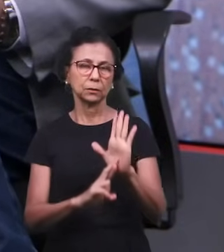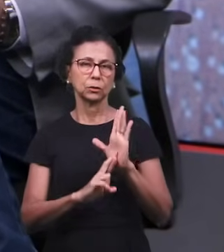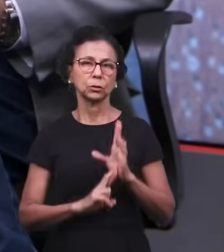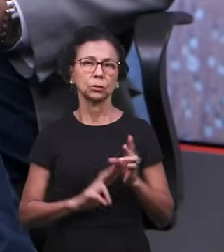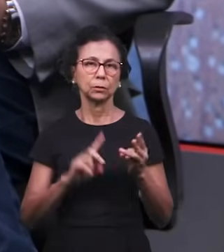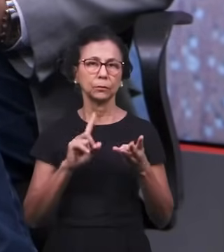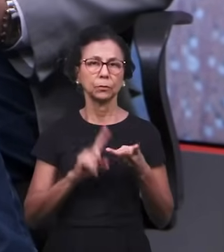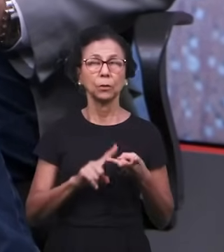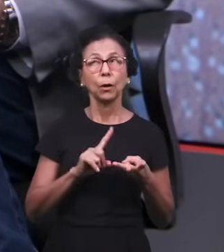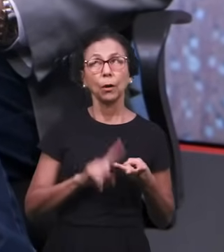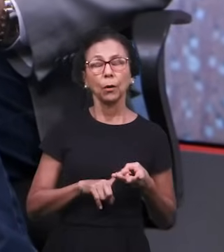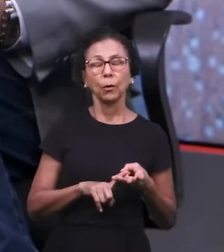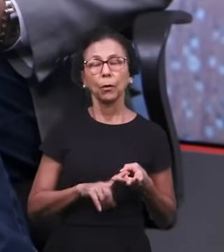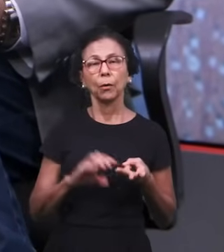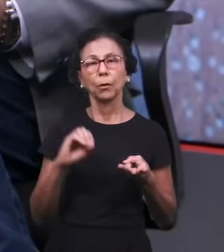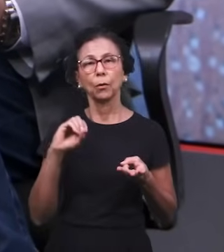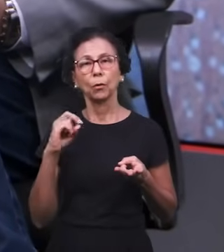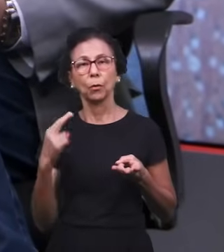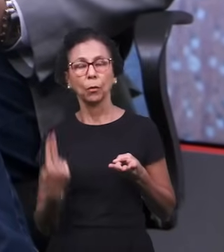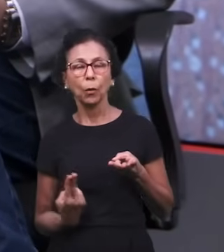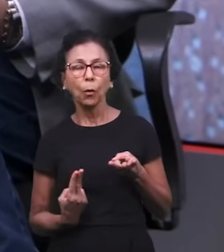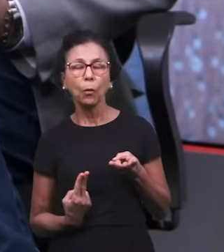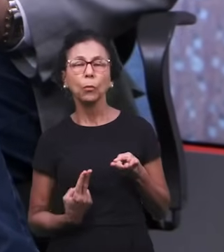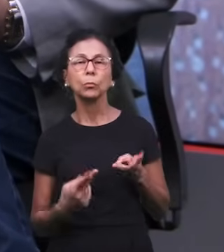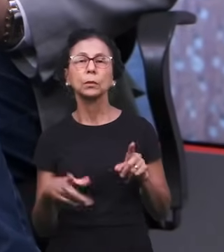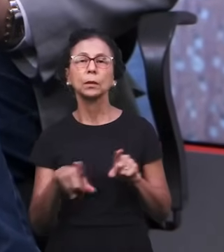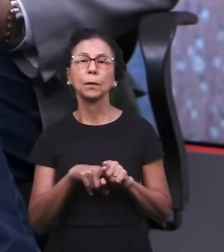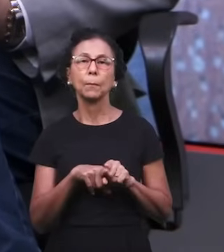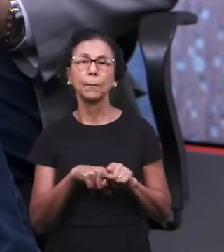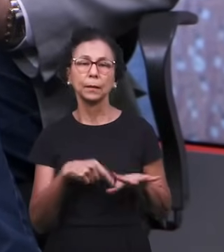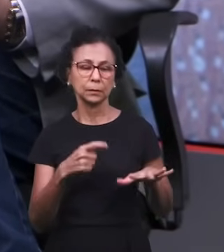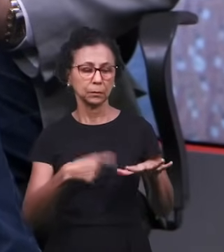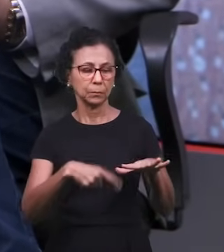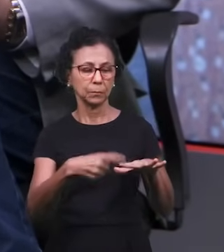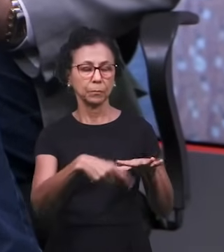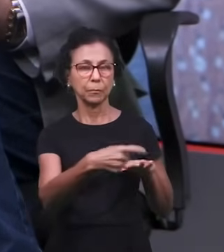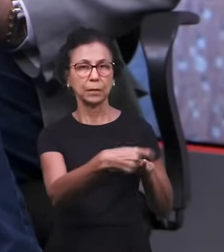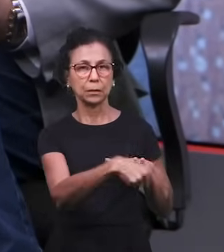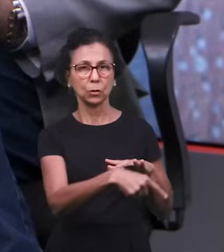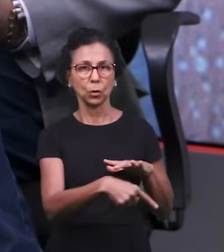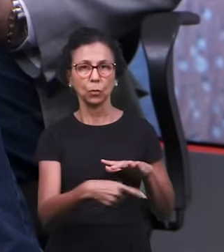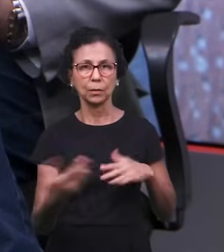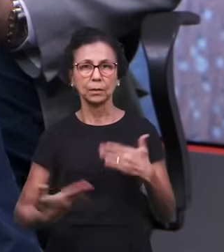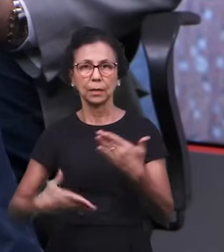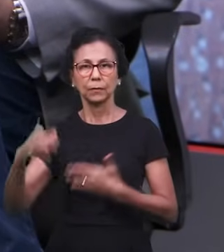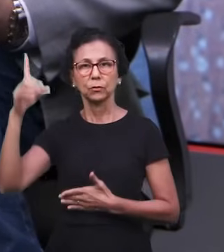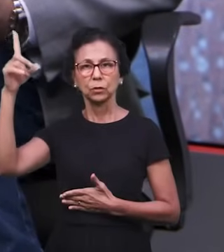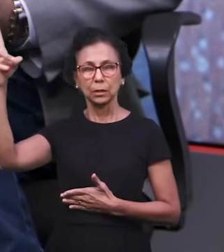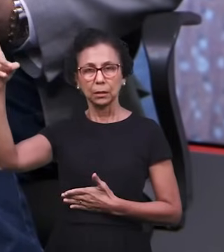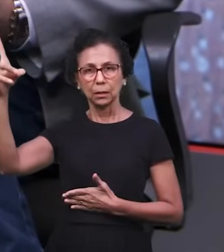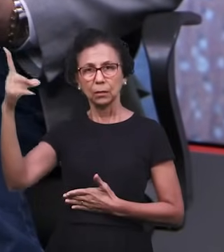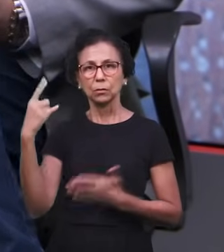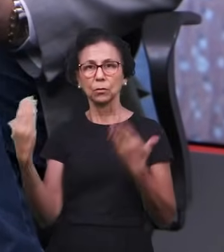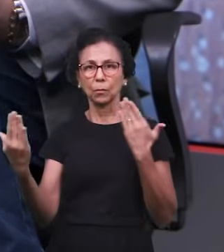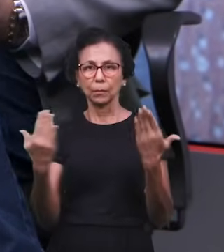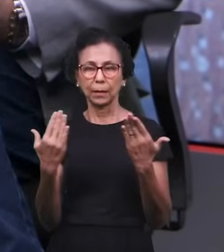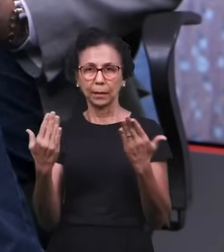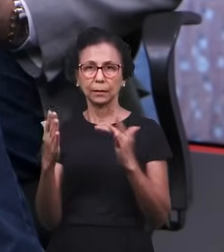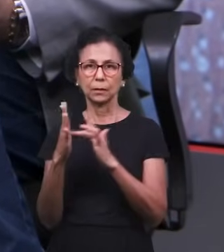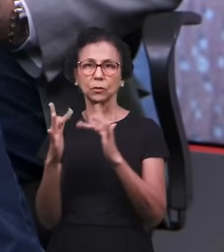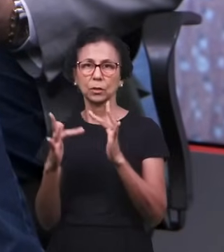pecaram. Quer dizer, todo o Velho Testamento ele aponta para Jesus. Aponta para Jesus. Você pega lá, tem essa clara lá